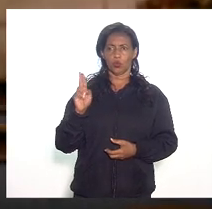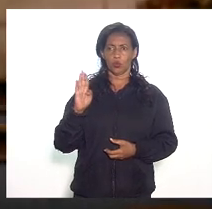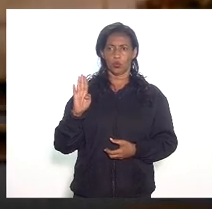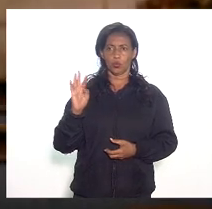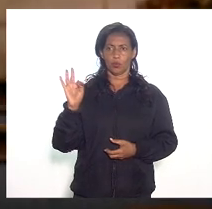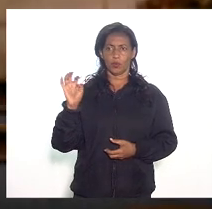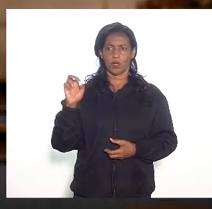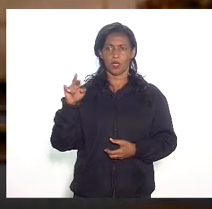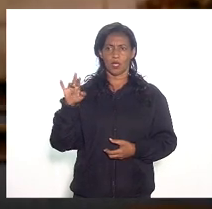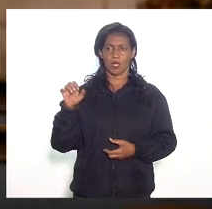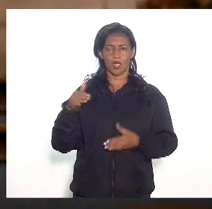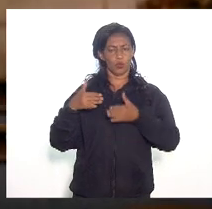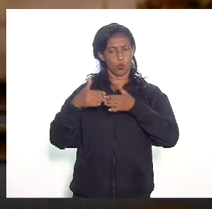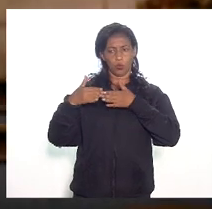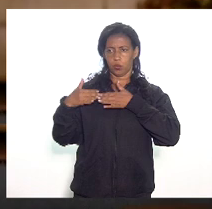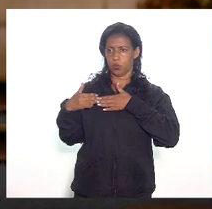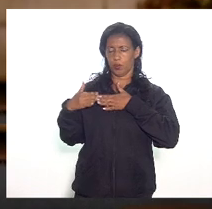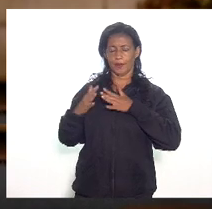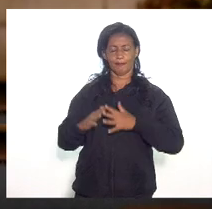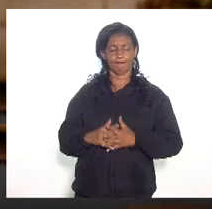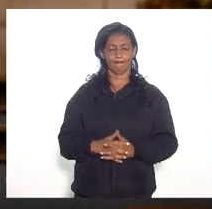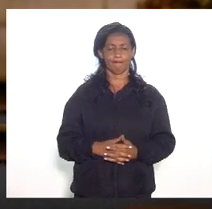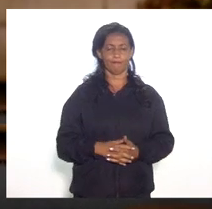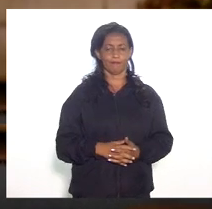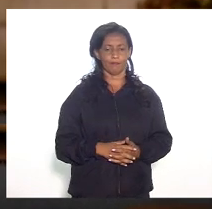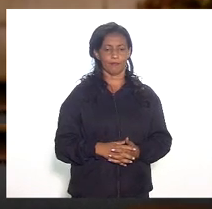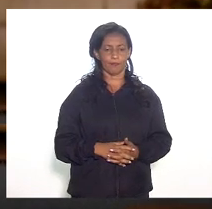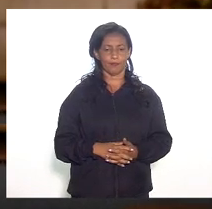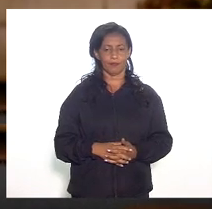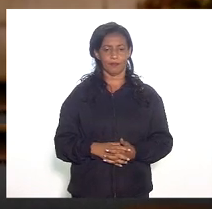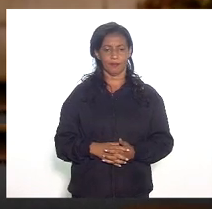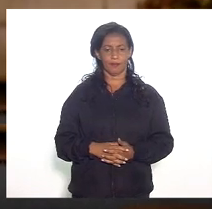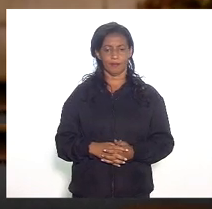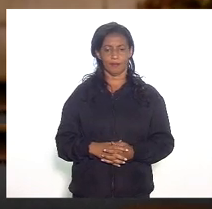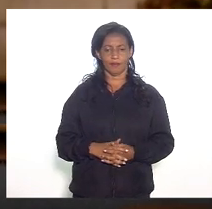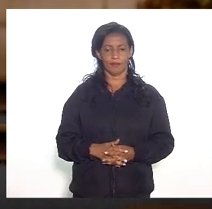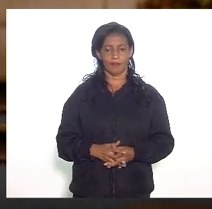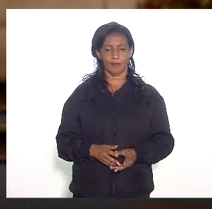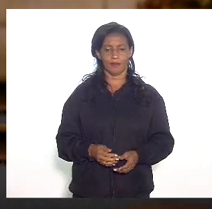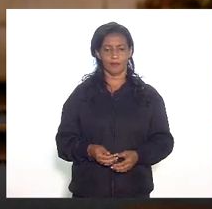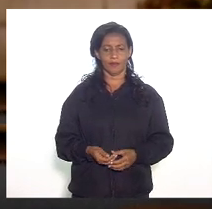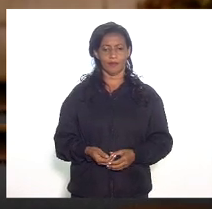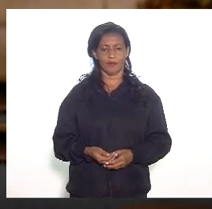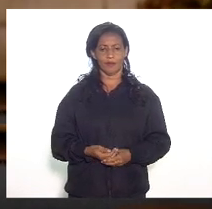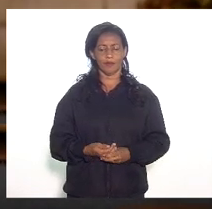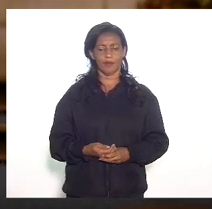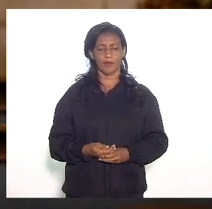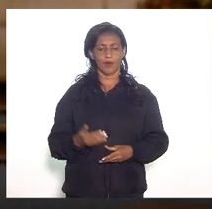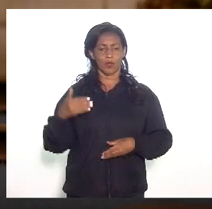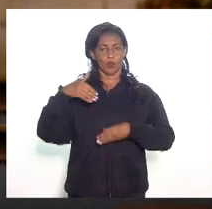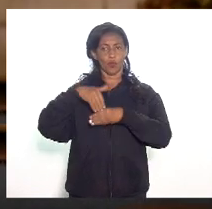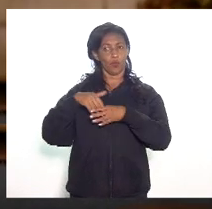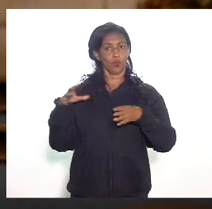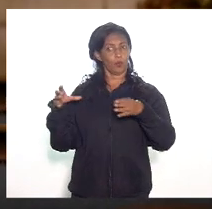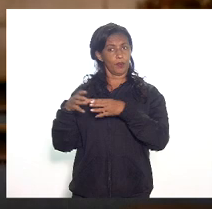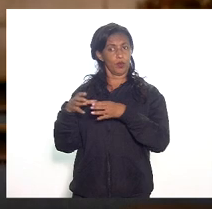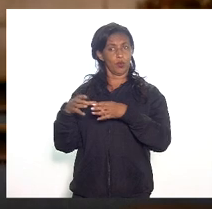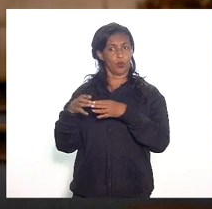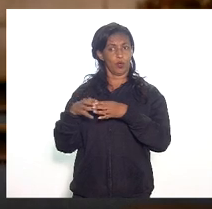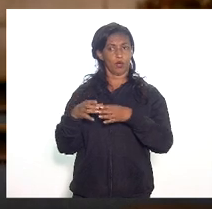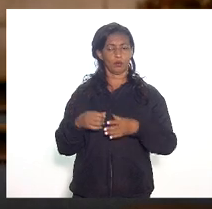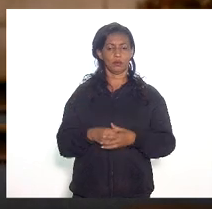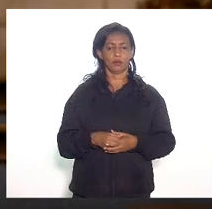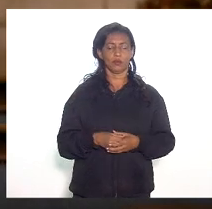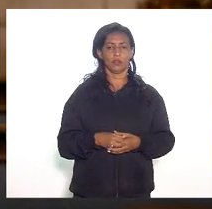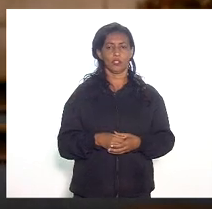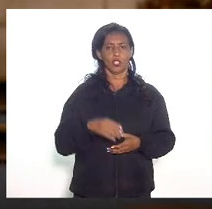votou abstenção no grupo subtenente saudade sub cadê ele votou pelo grupo deputada Tia Ju